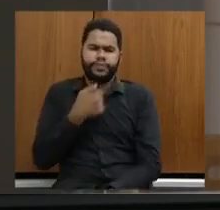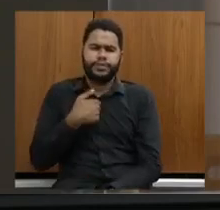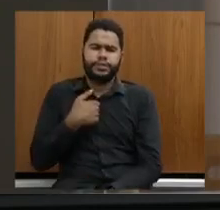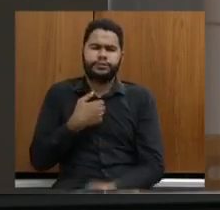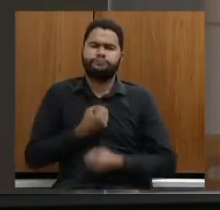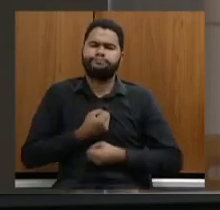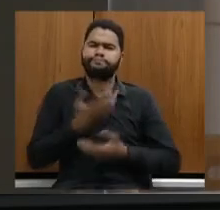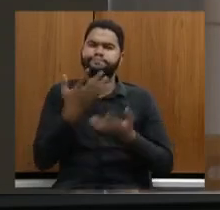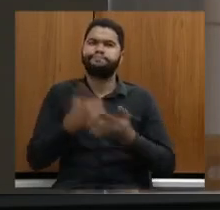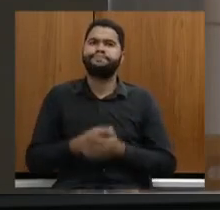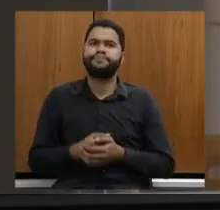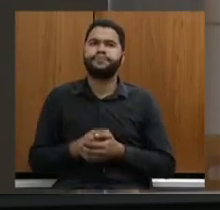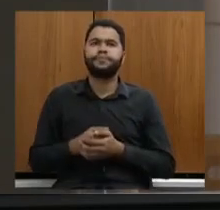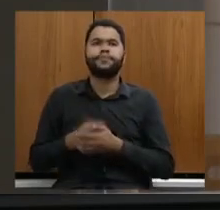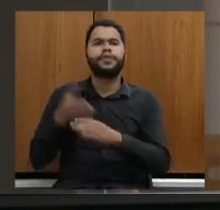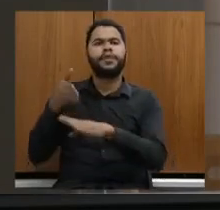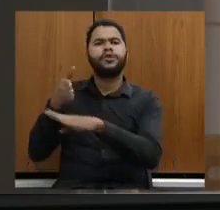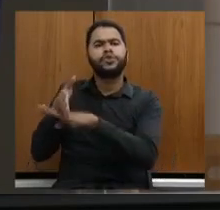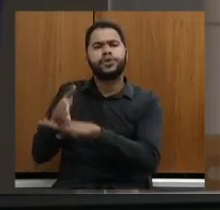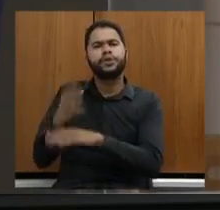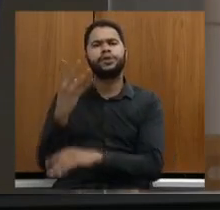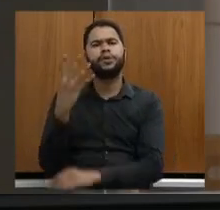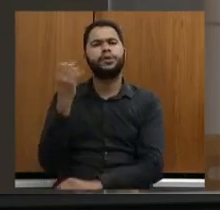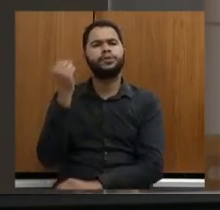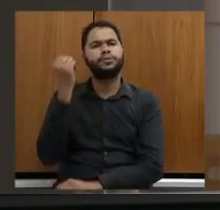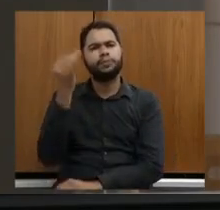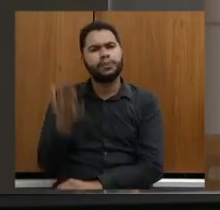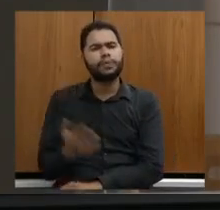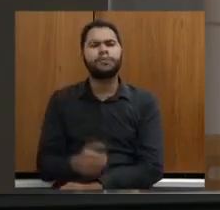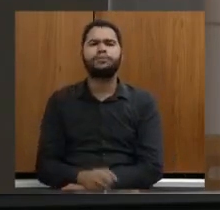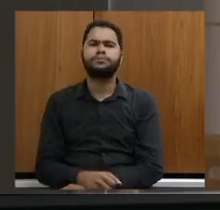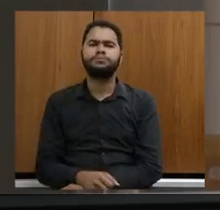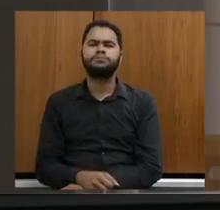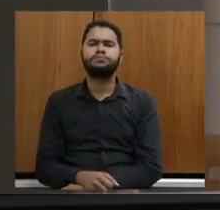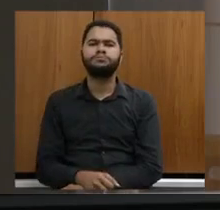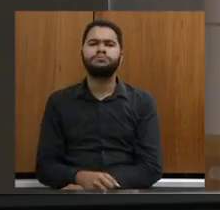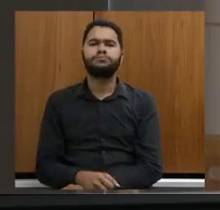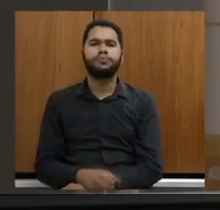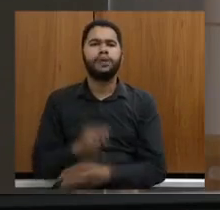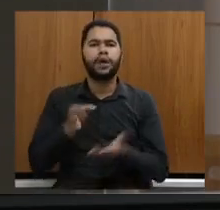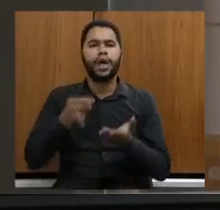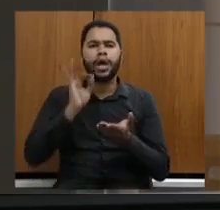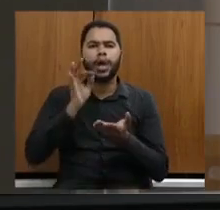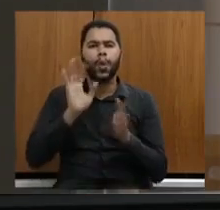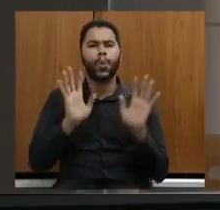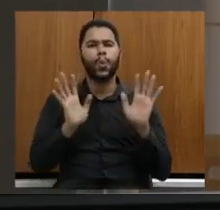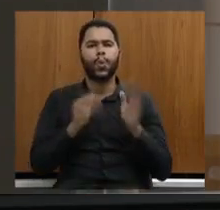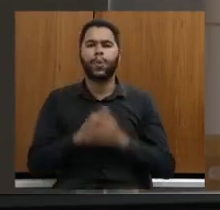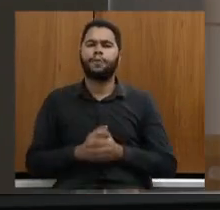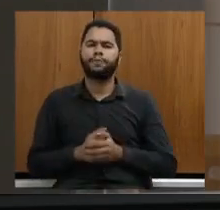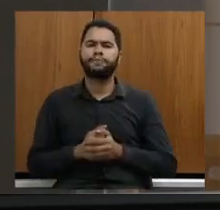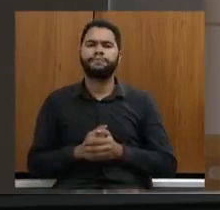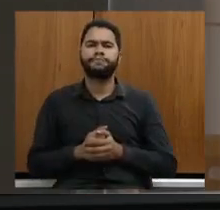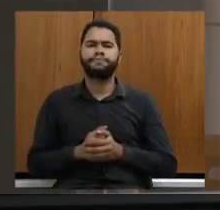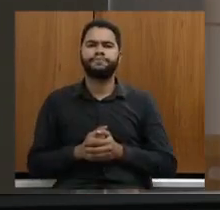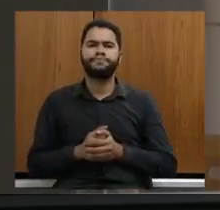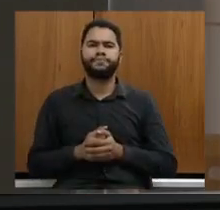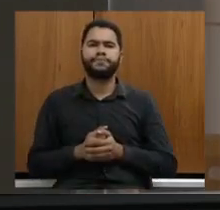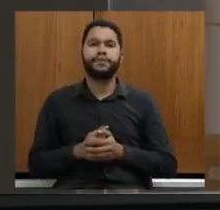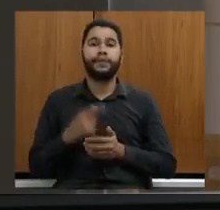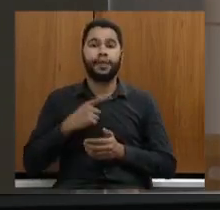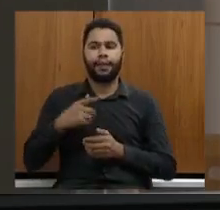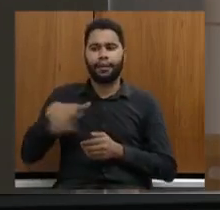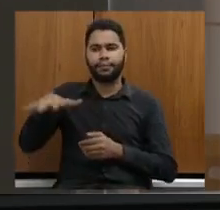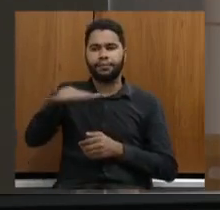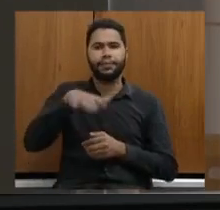e lá no Ceasa pessoa chega às quatro horas da manhã e aí eu chego Sem café ia vir então eu tenho chama as